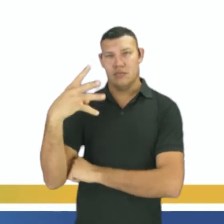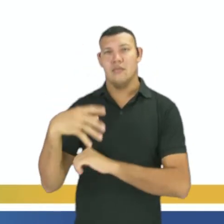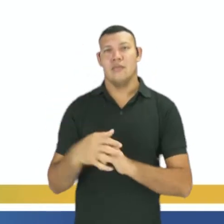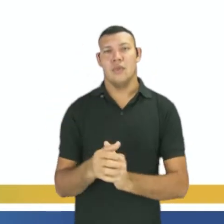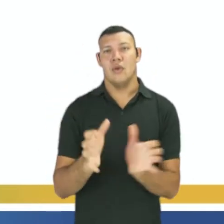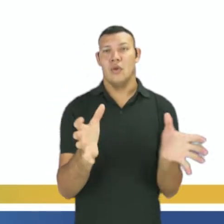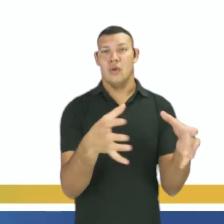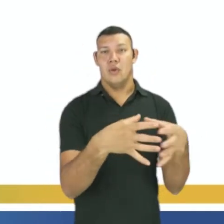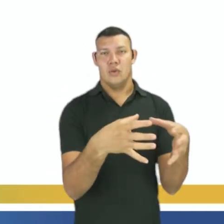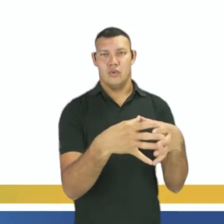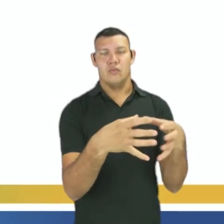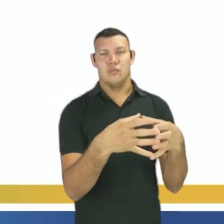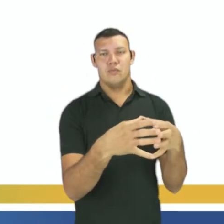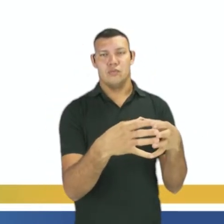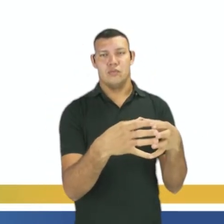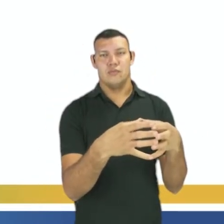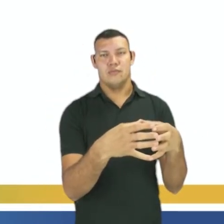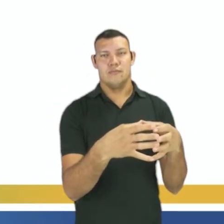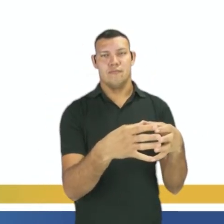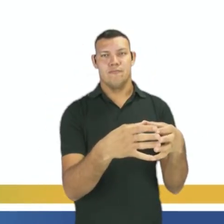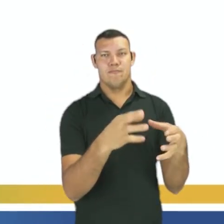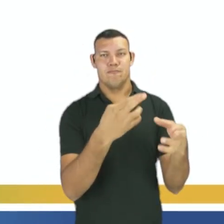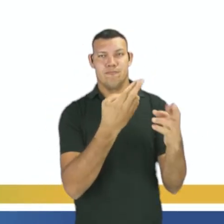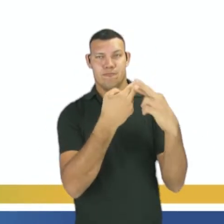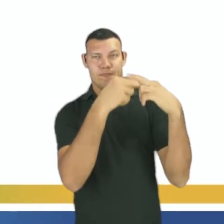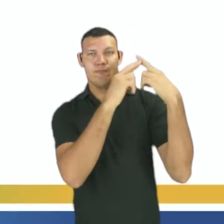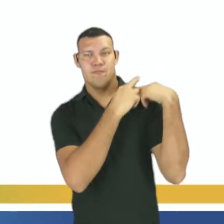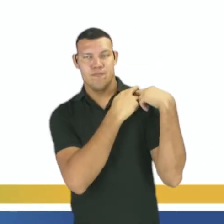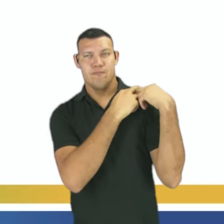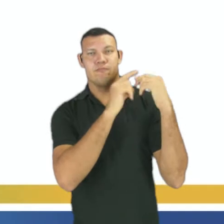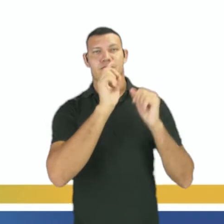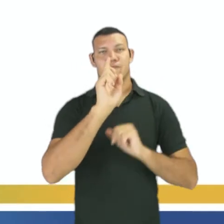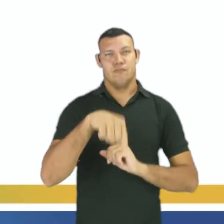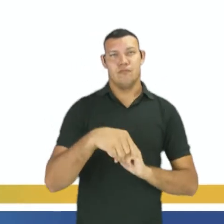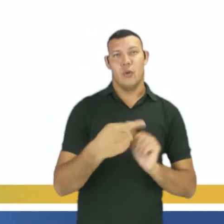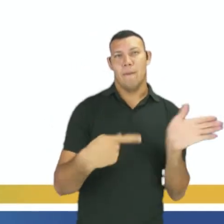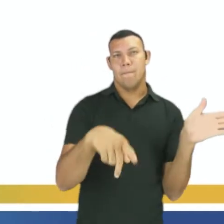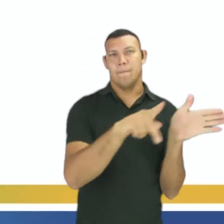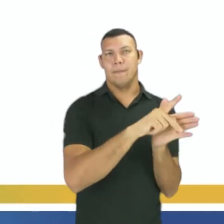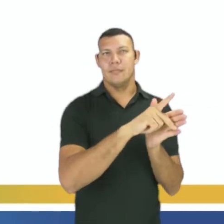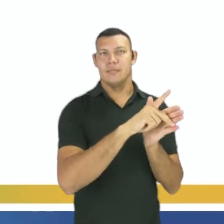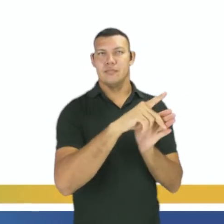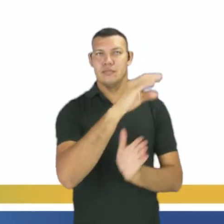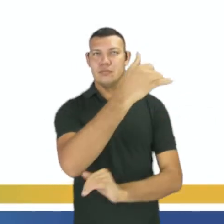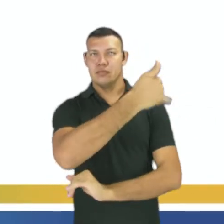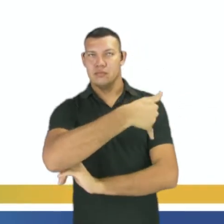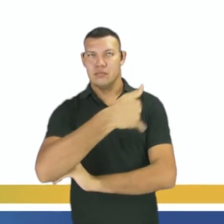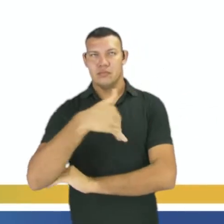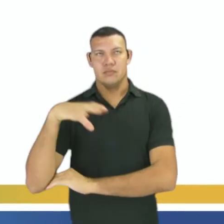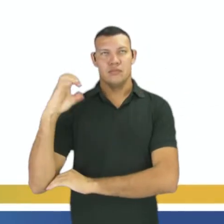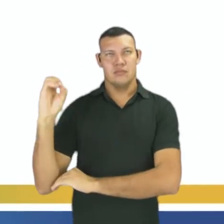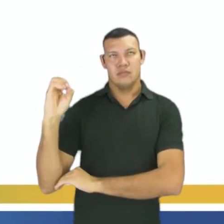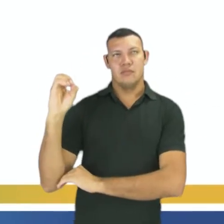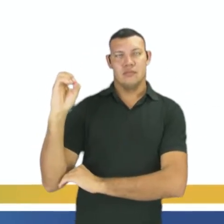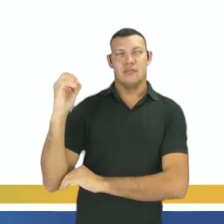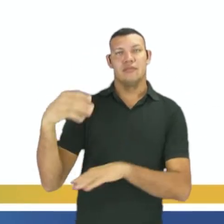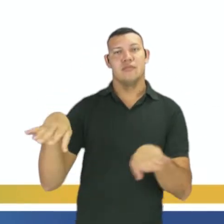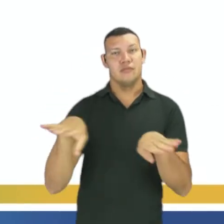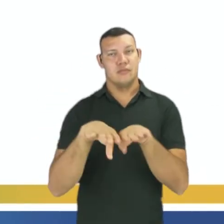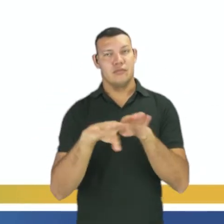entre todos eles é a presença do oxigênio. E aqui nós temos a fórmula geral com o